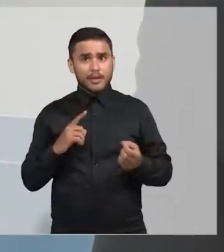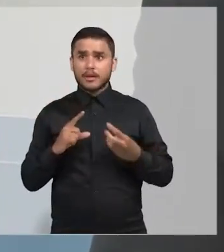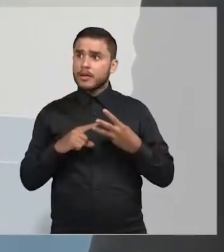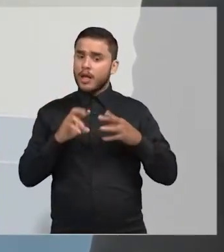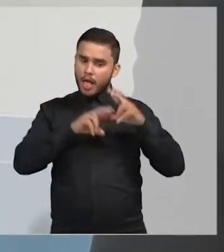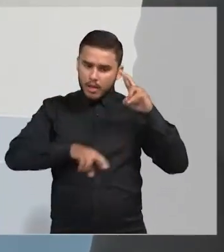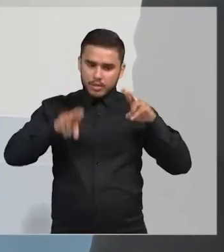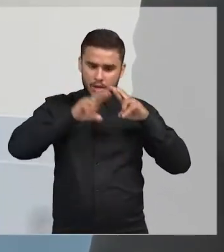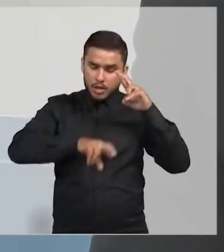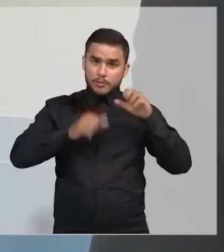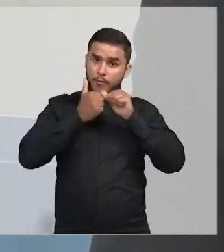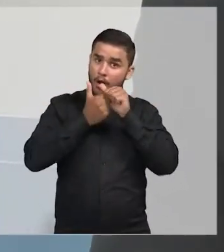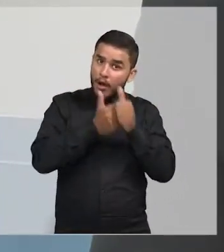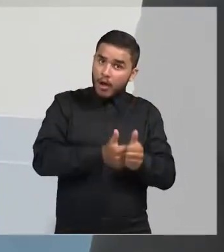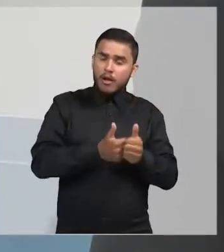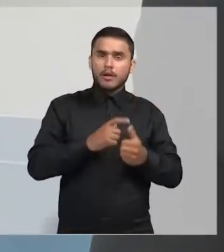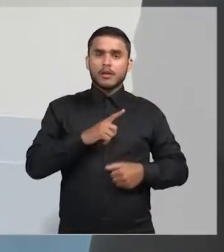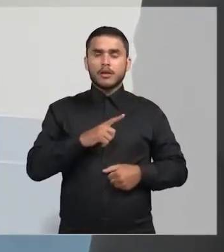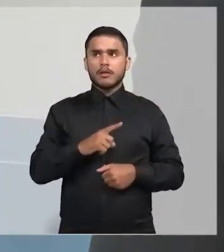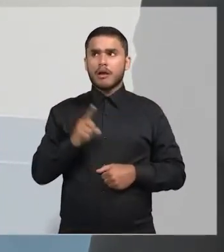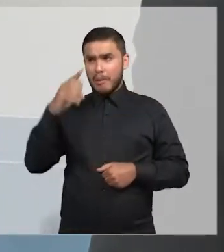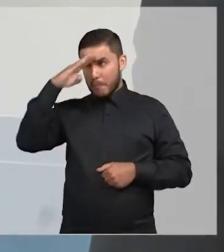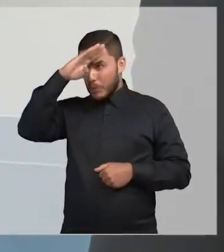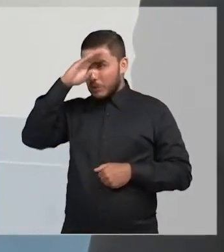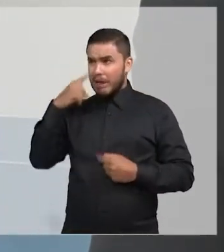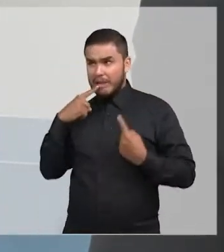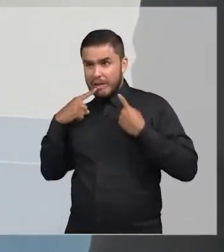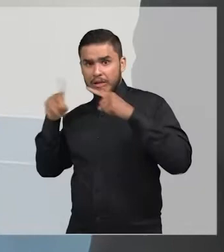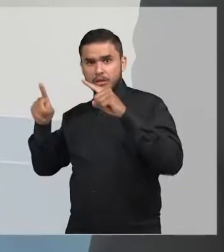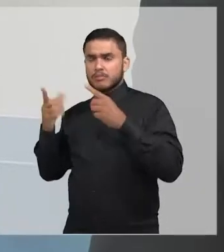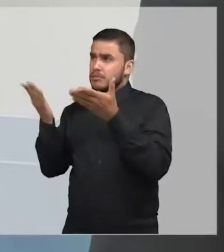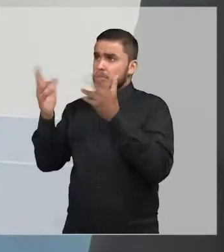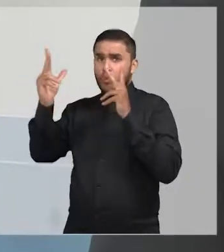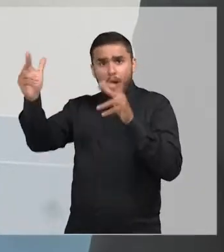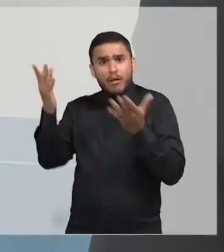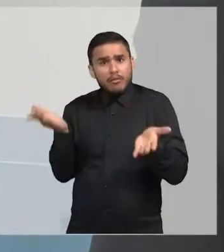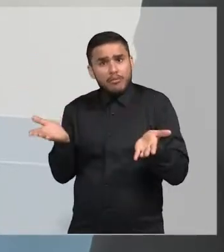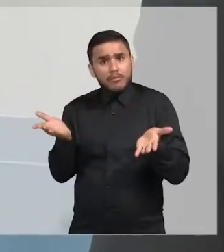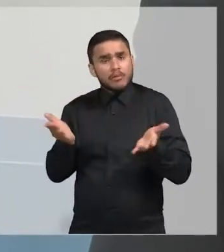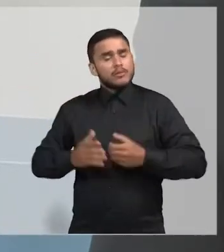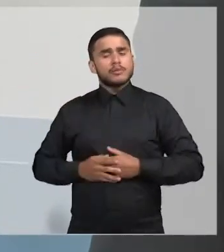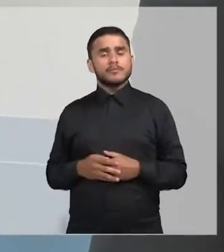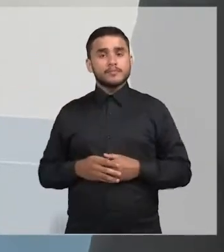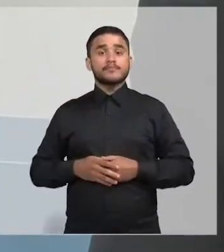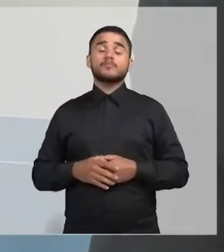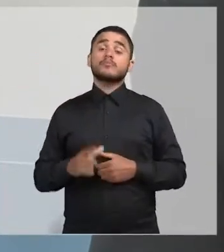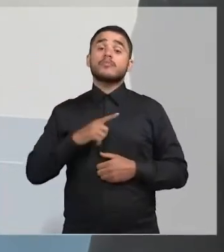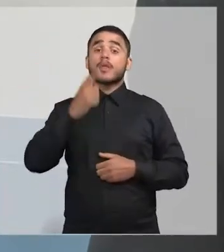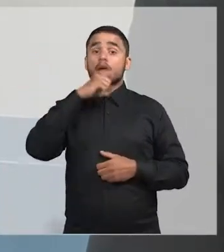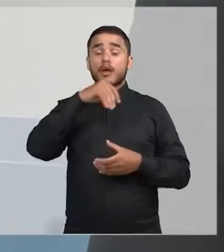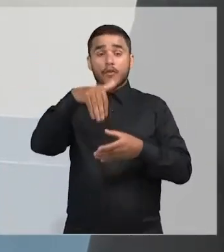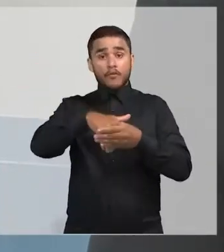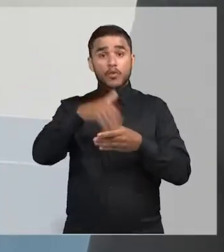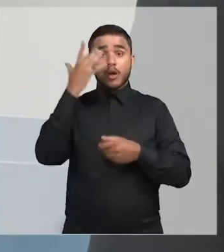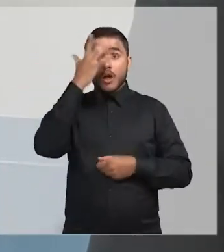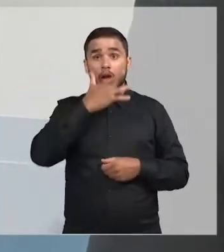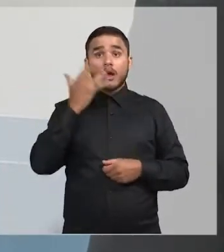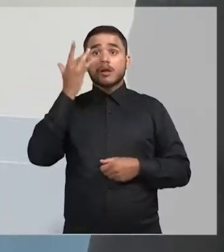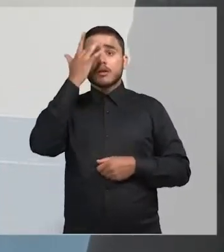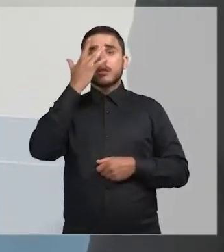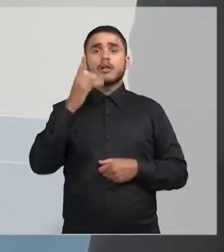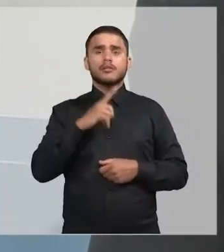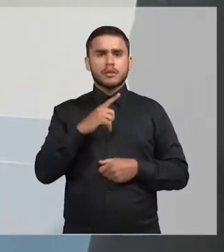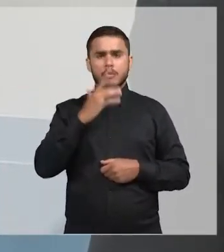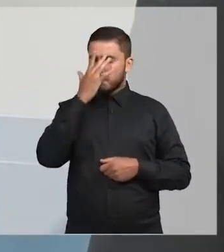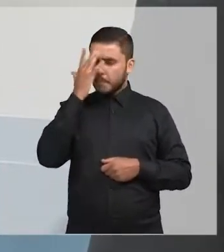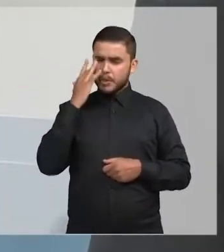São evangélicos. Por quê? Porque o eleitor do Haddad hoje, ele votou no Haddad, o eleitor do PT, são pessoas de